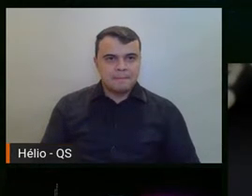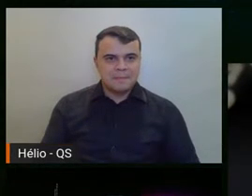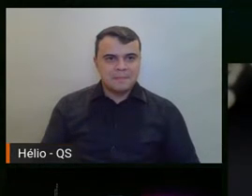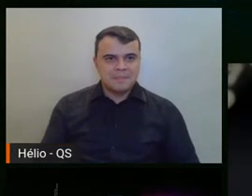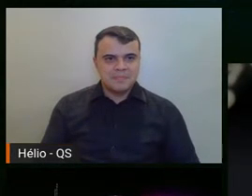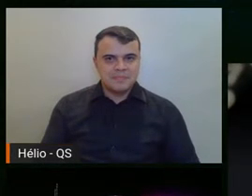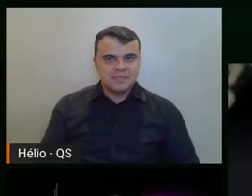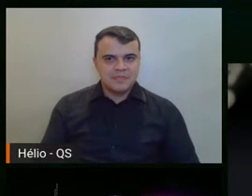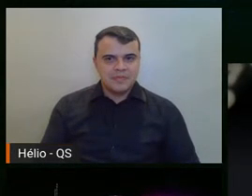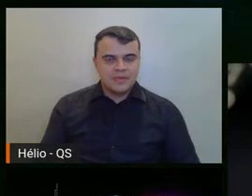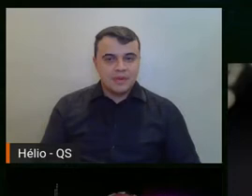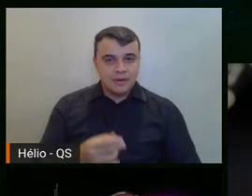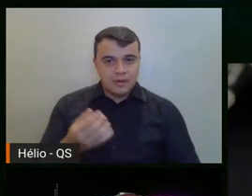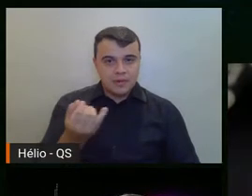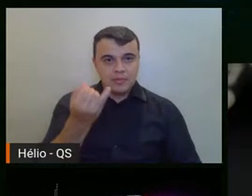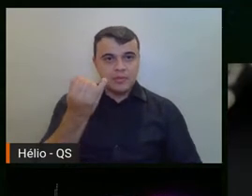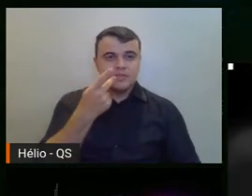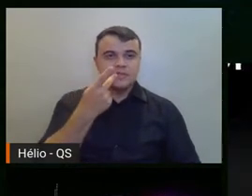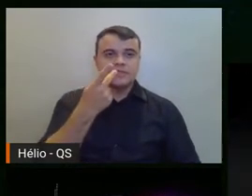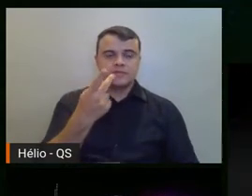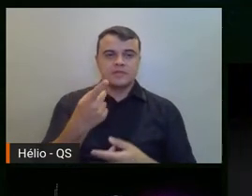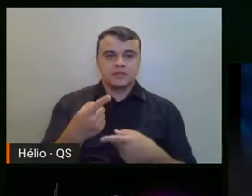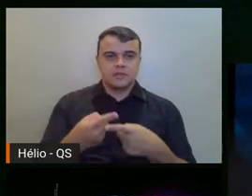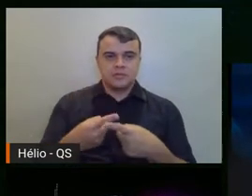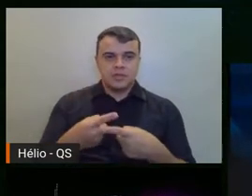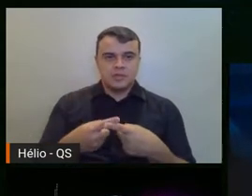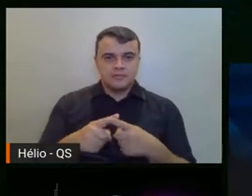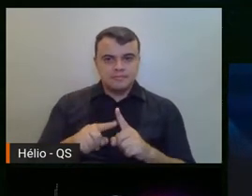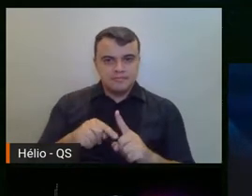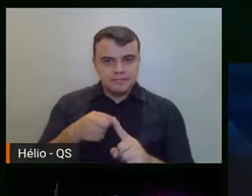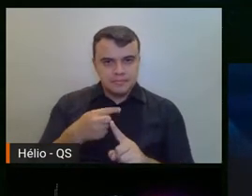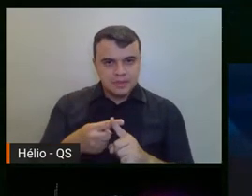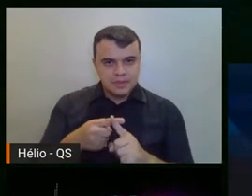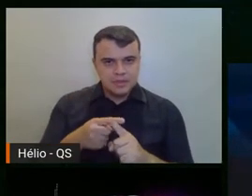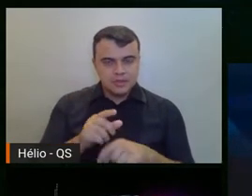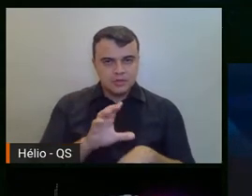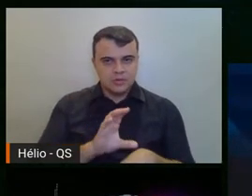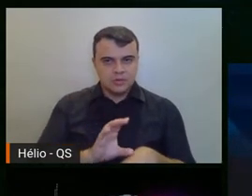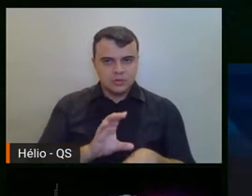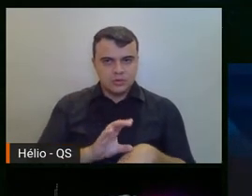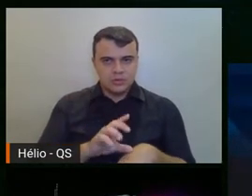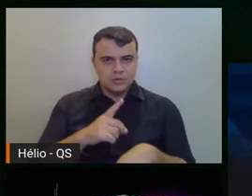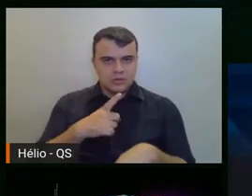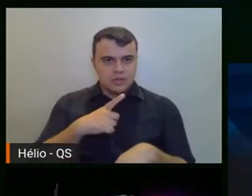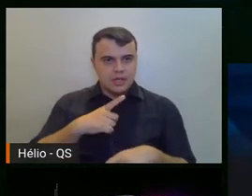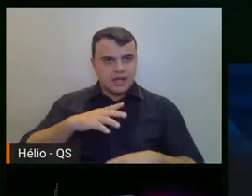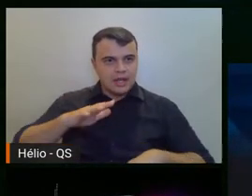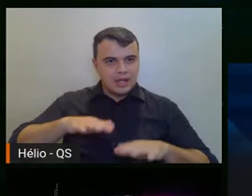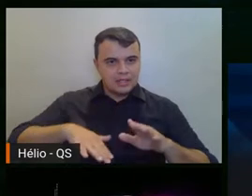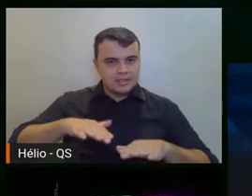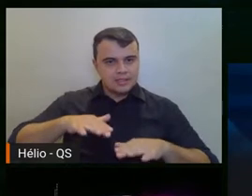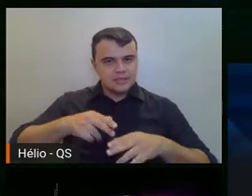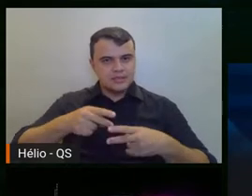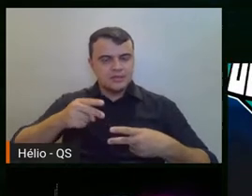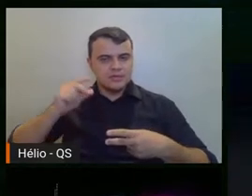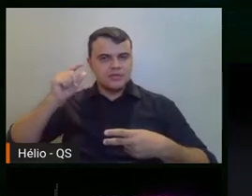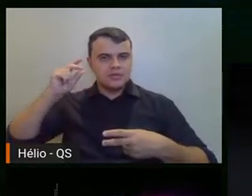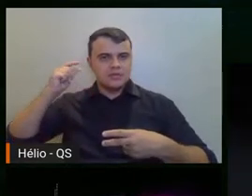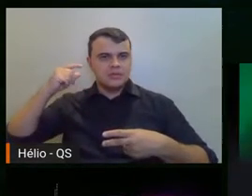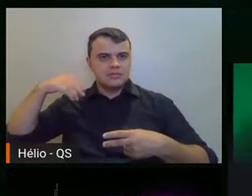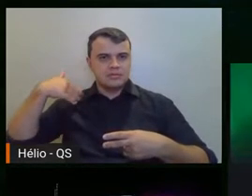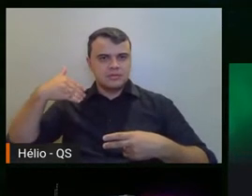Mas é importante falar né assim quanto mais antigo Botequim mas às vezes obsoleto é o conteúdo